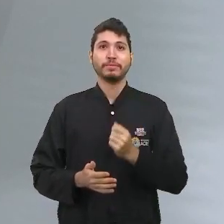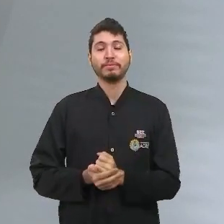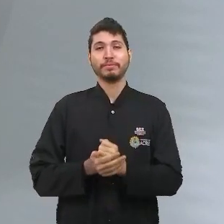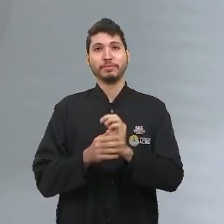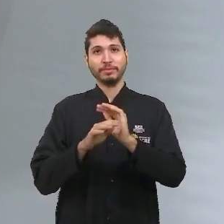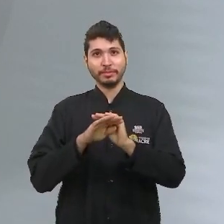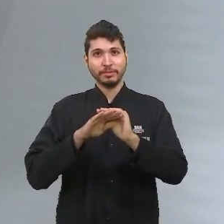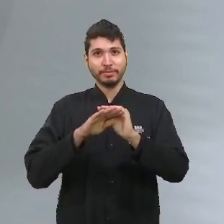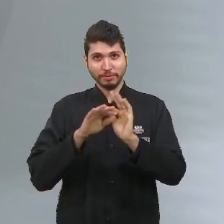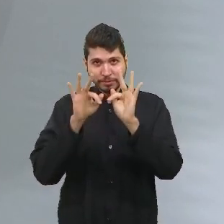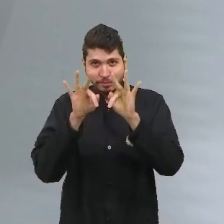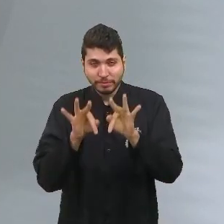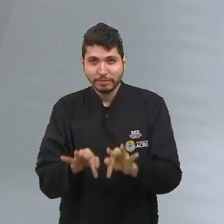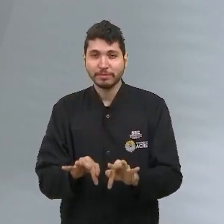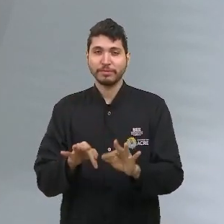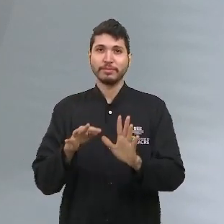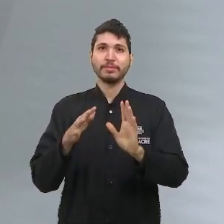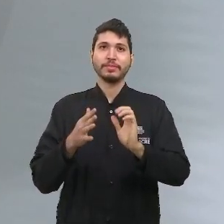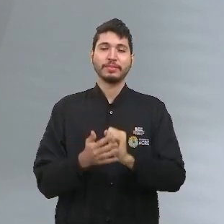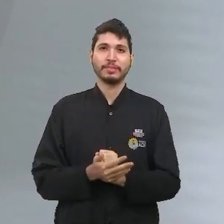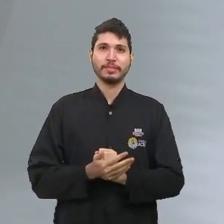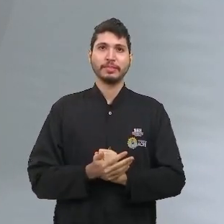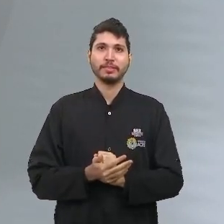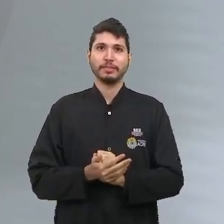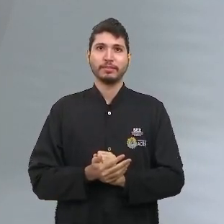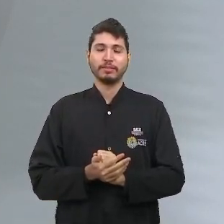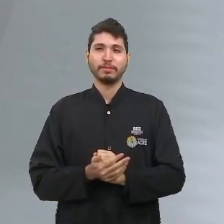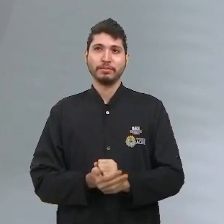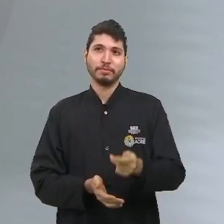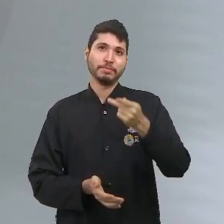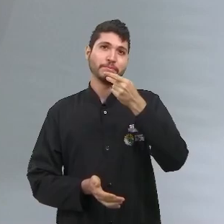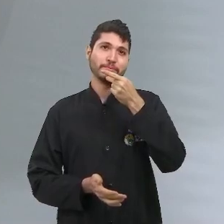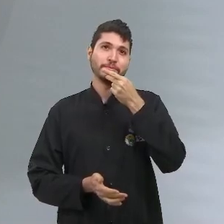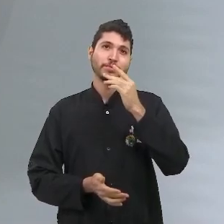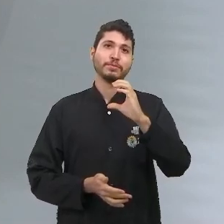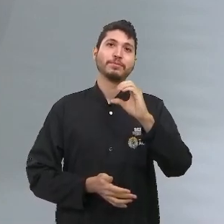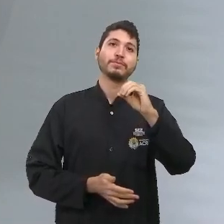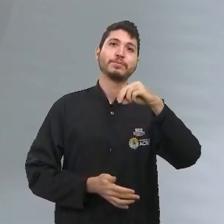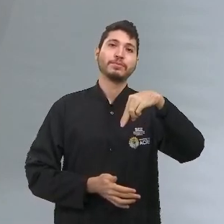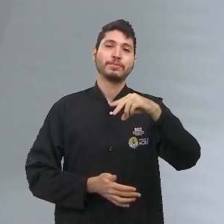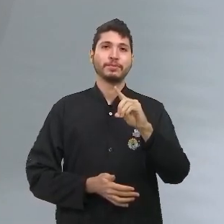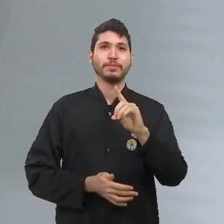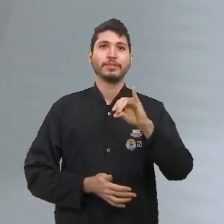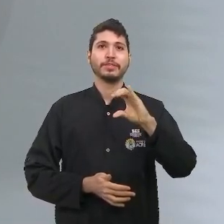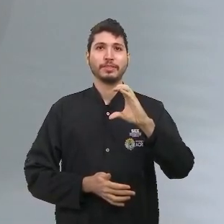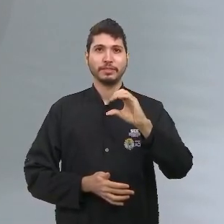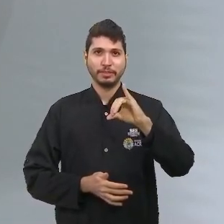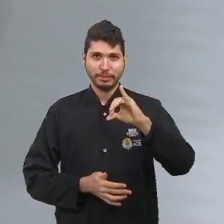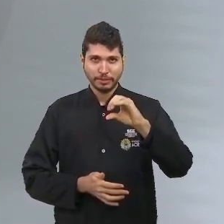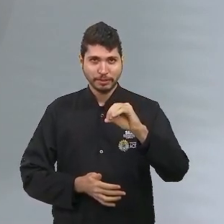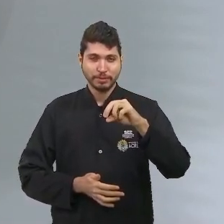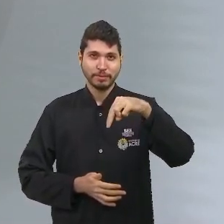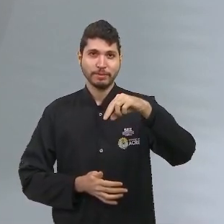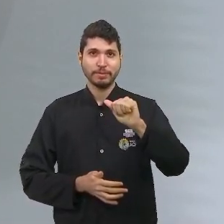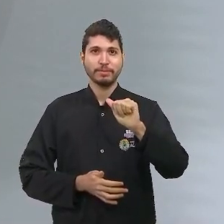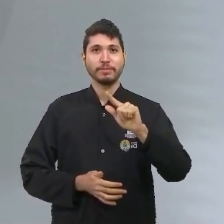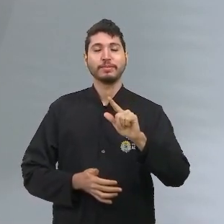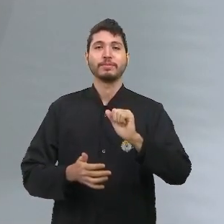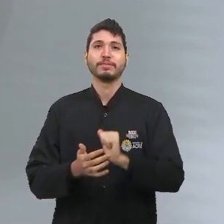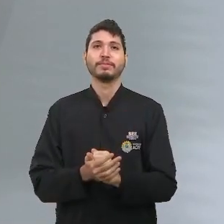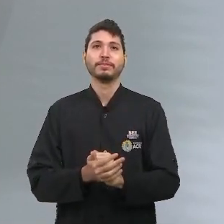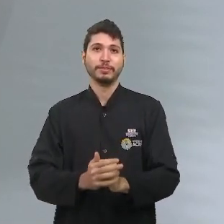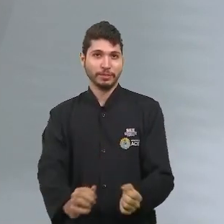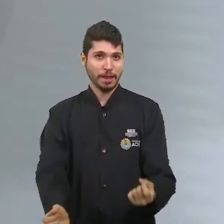da probabilidade condicional. Nada melhor do que um exemplo para explicar o que é probabilidade